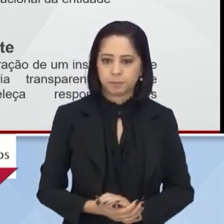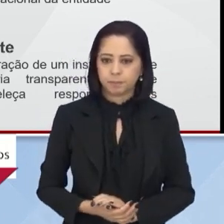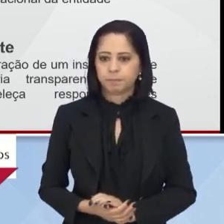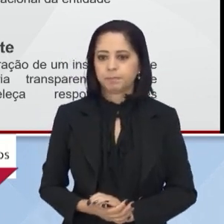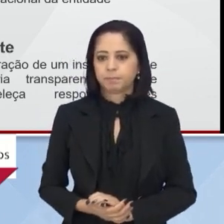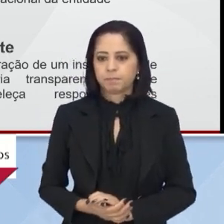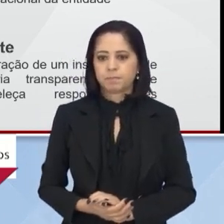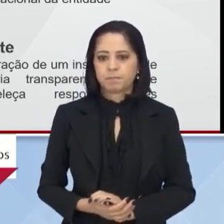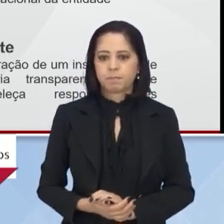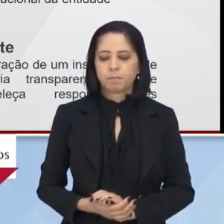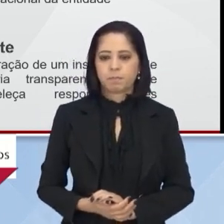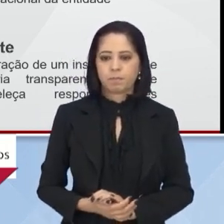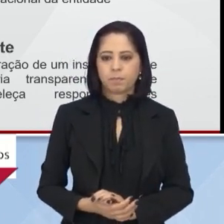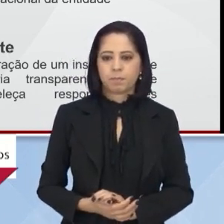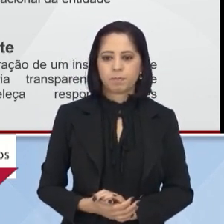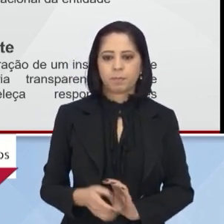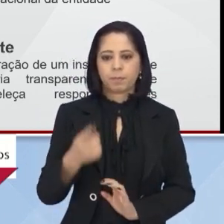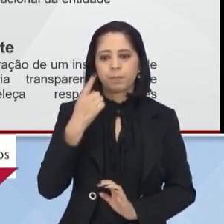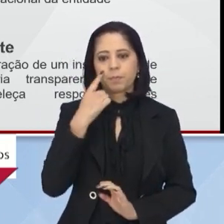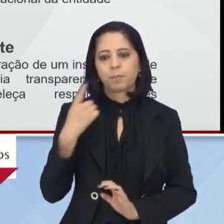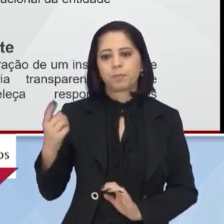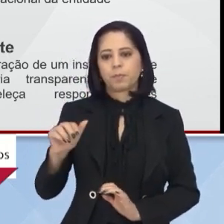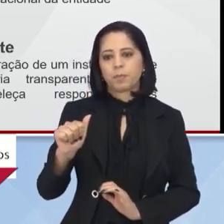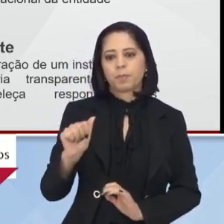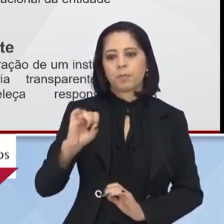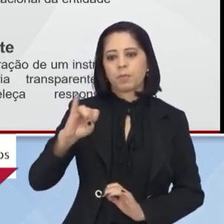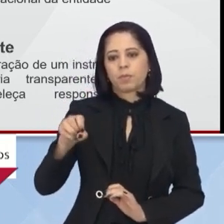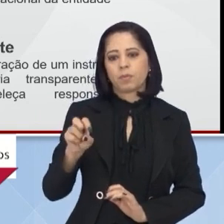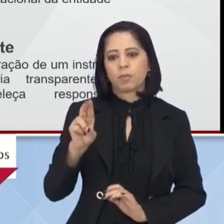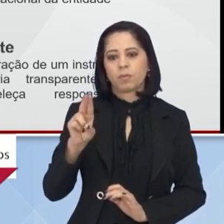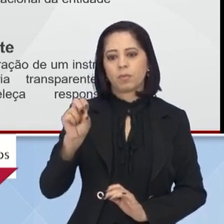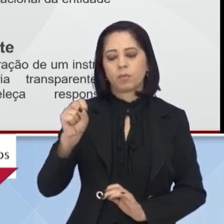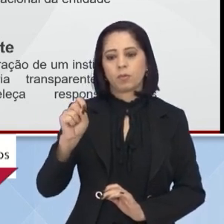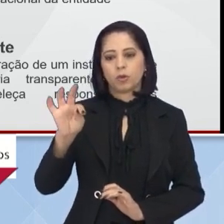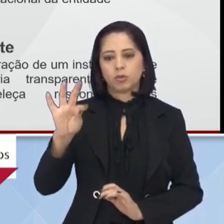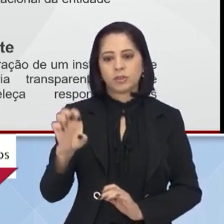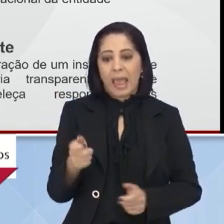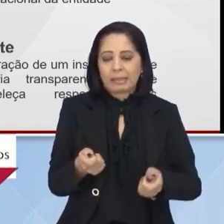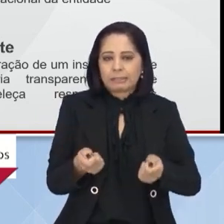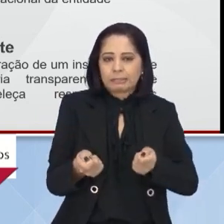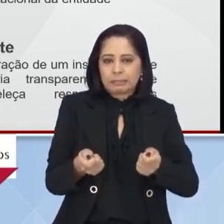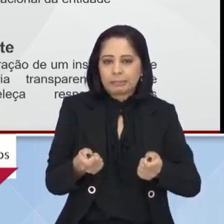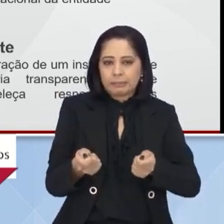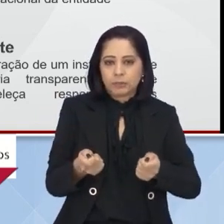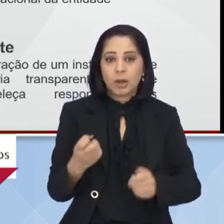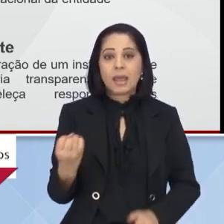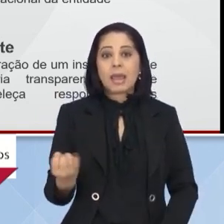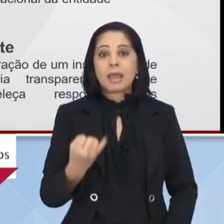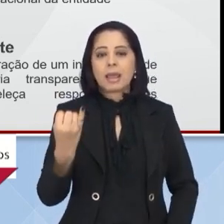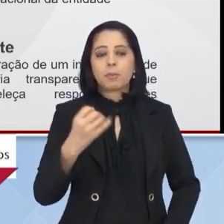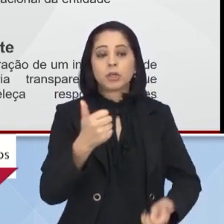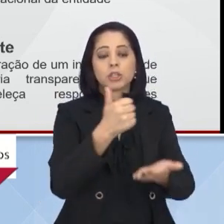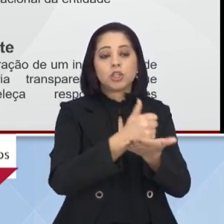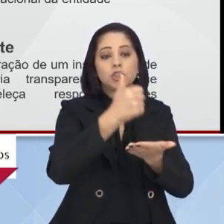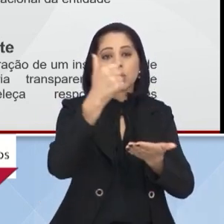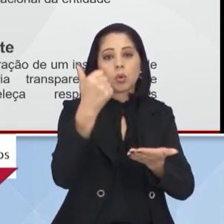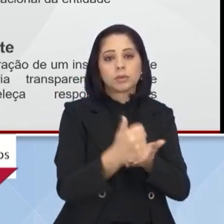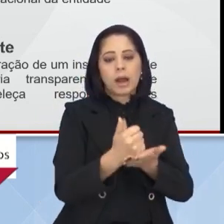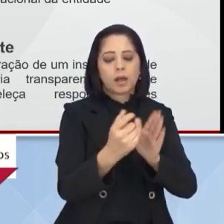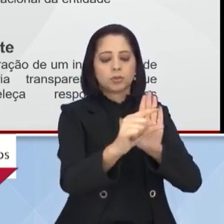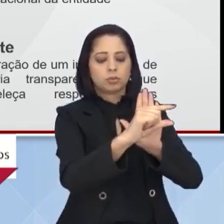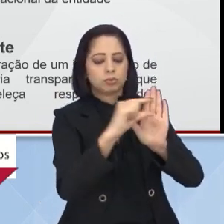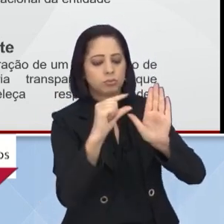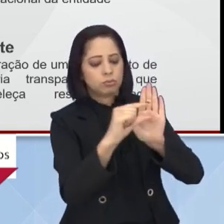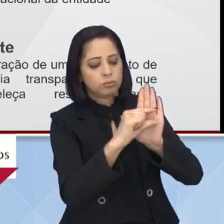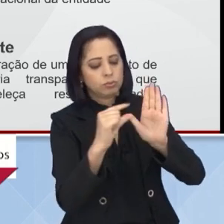para vocês é com relação ao ajuste né é importante que nas cláusulas desses contratos